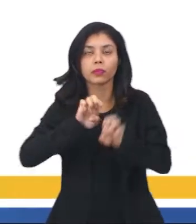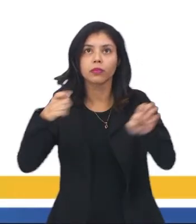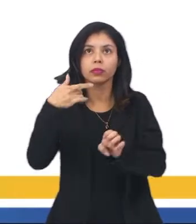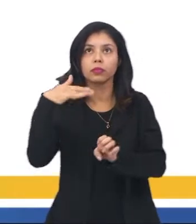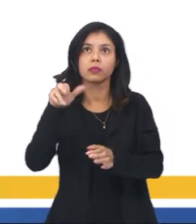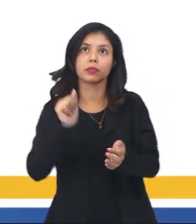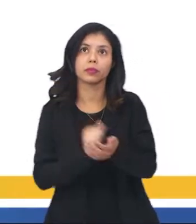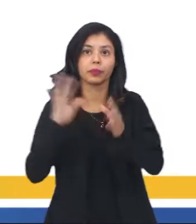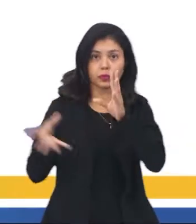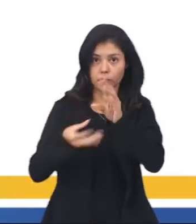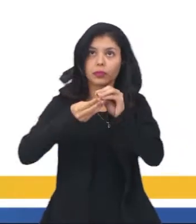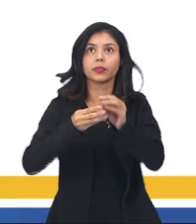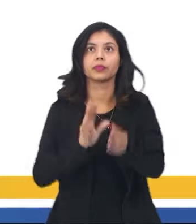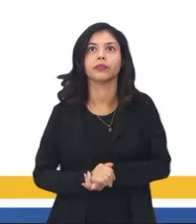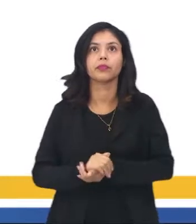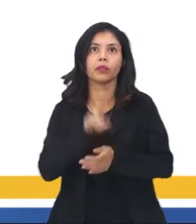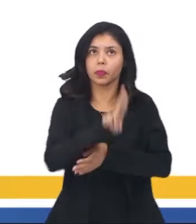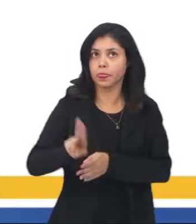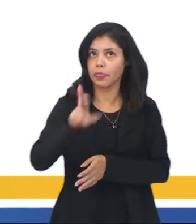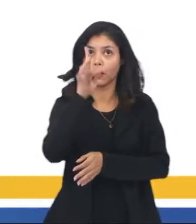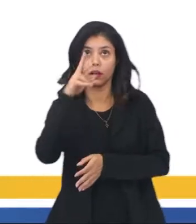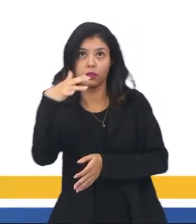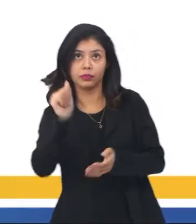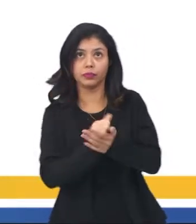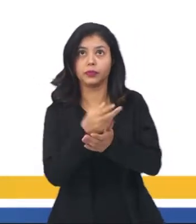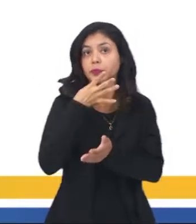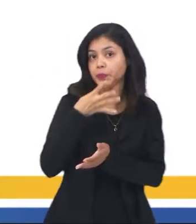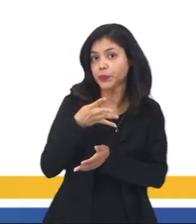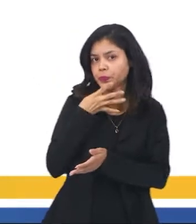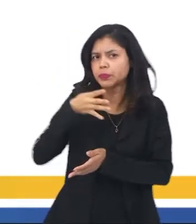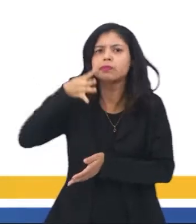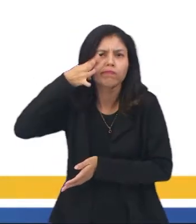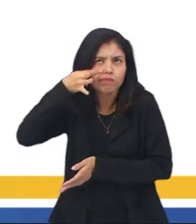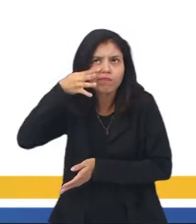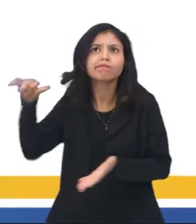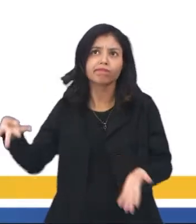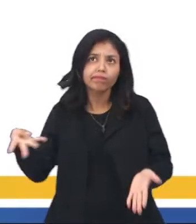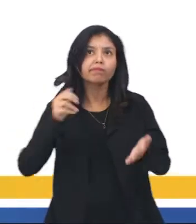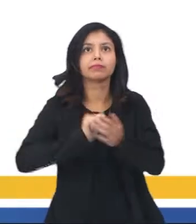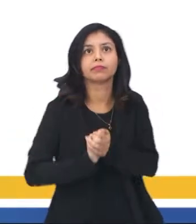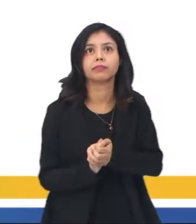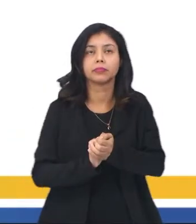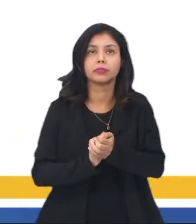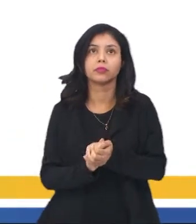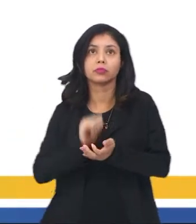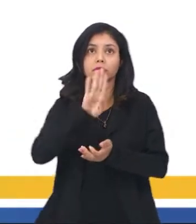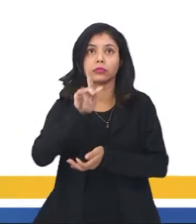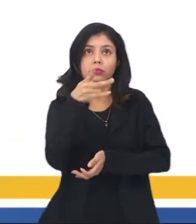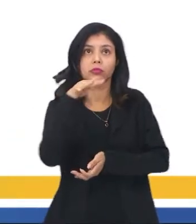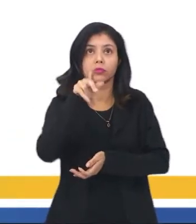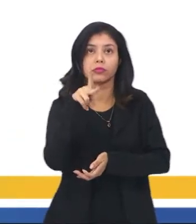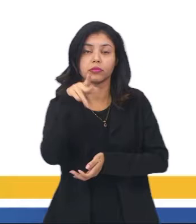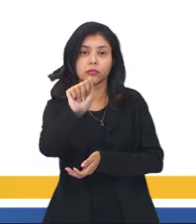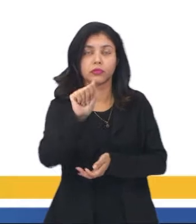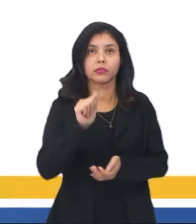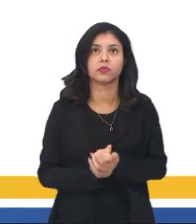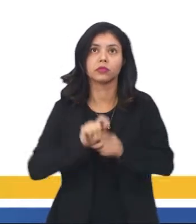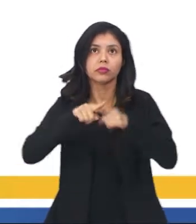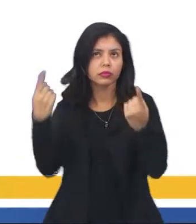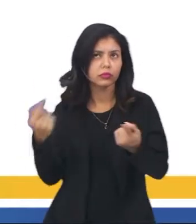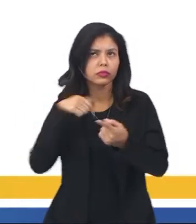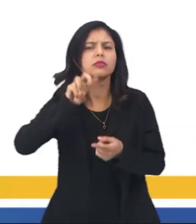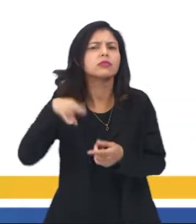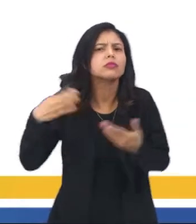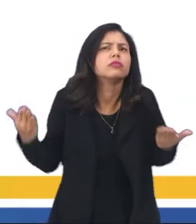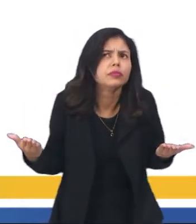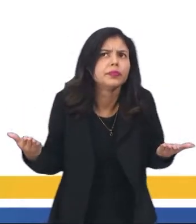segundo grau na forma completa, né? Usando uma fórmula muito conhecida e interessante. A fórmula de Bhaskara. Mas quem